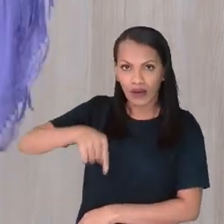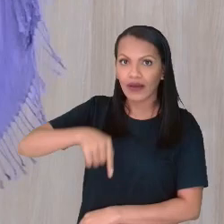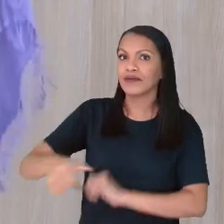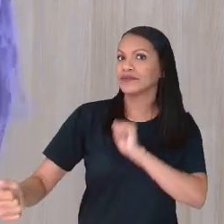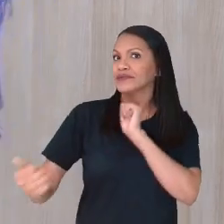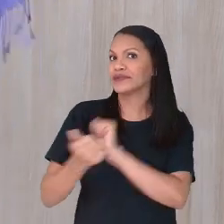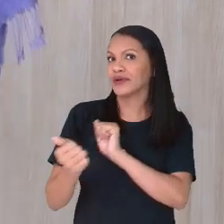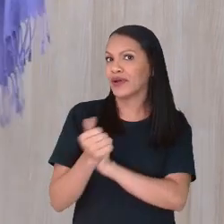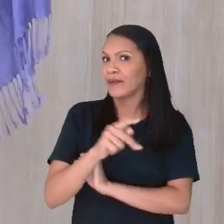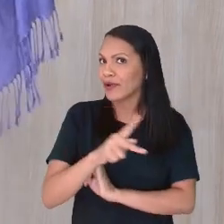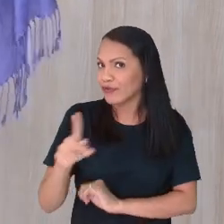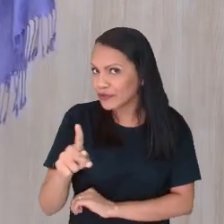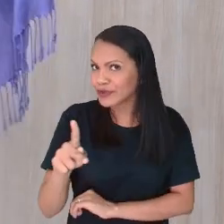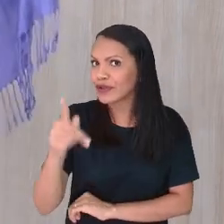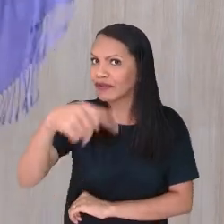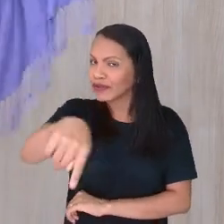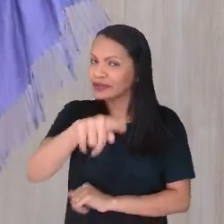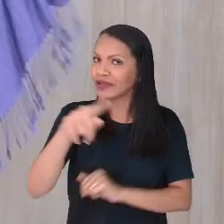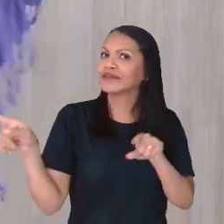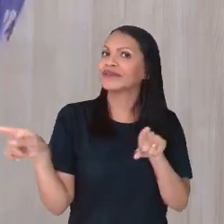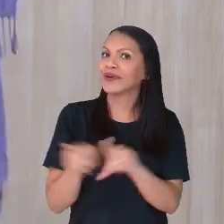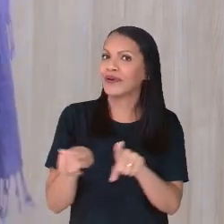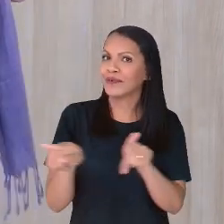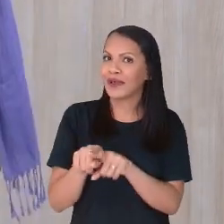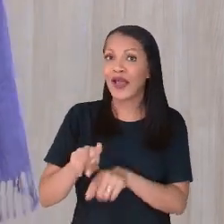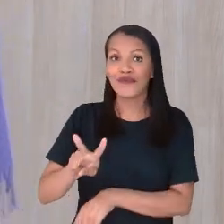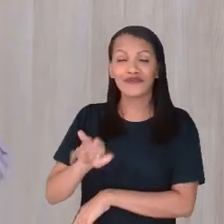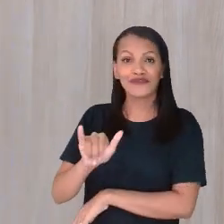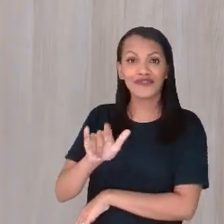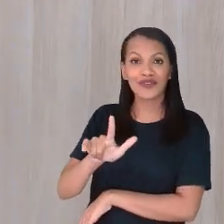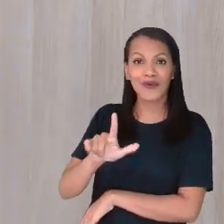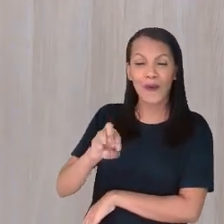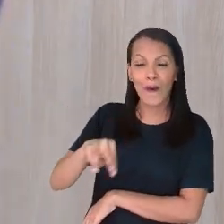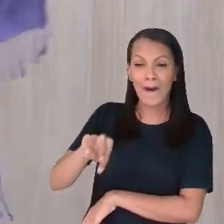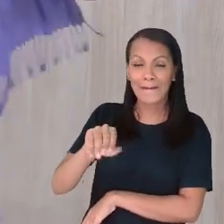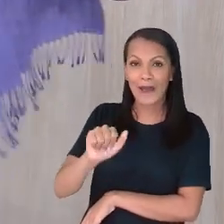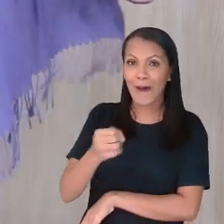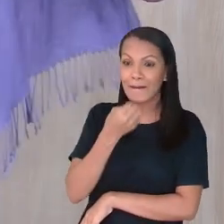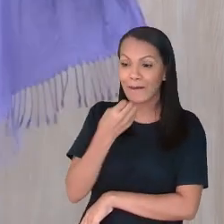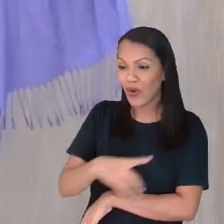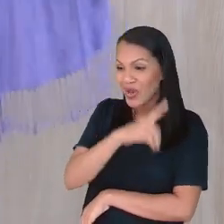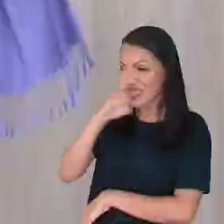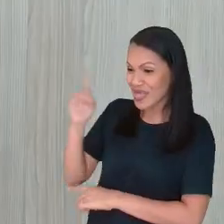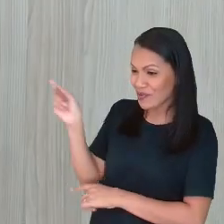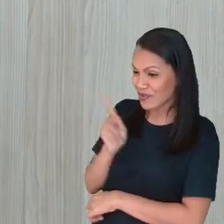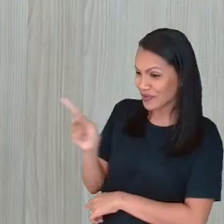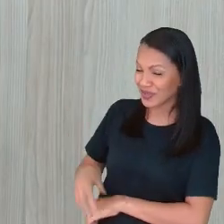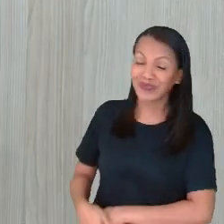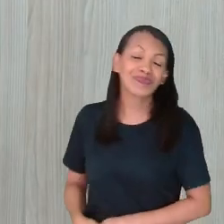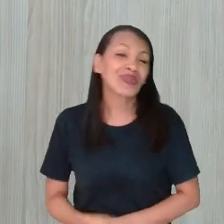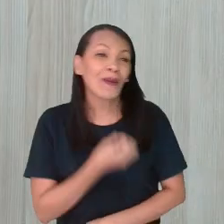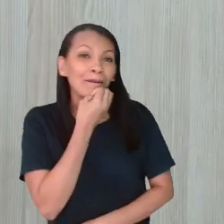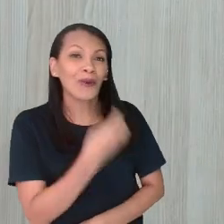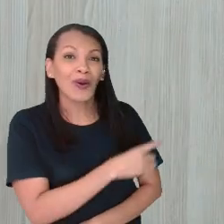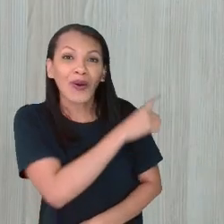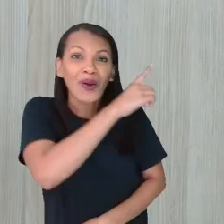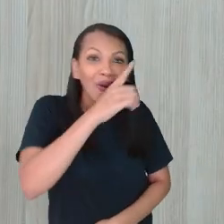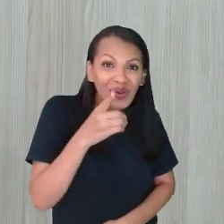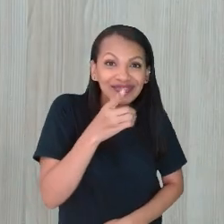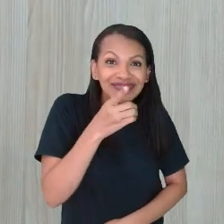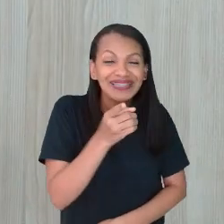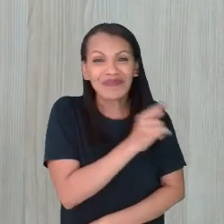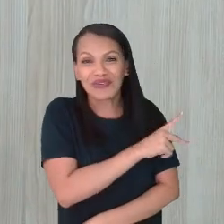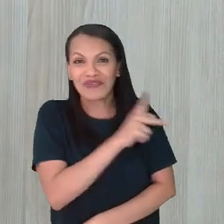Com a professora de vocês também, Vilma. Bom dia, Vilma. Bom dia, Gine. Bom dia,